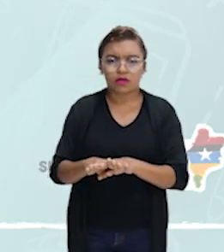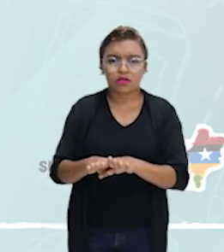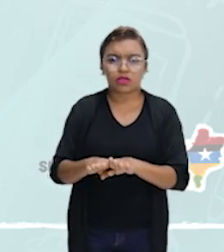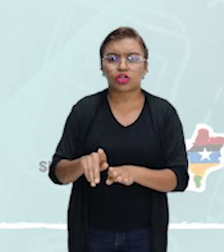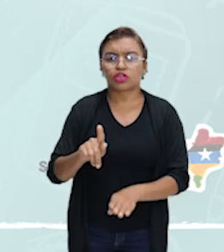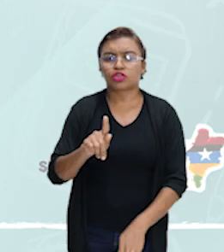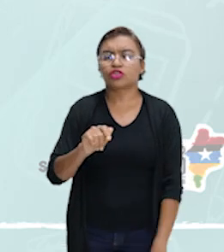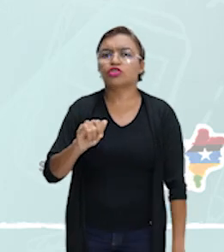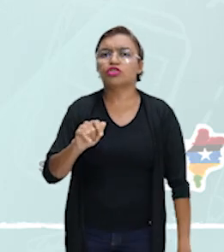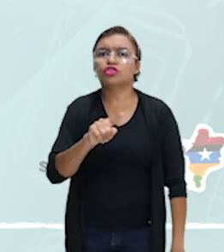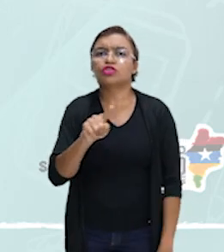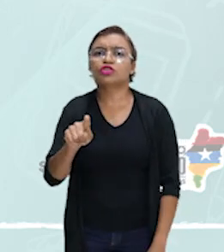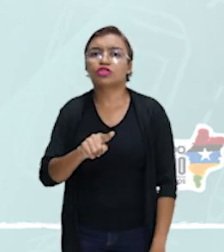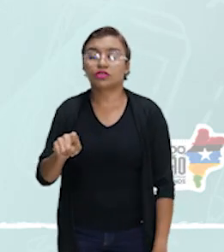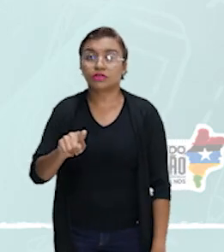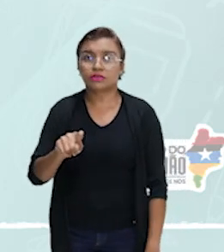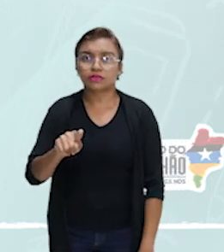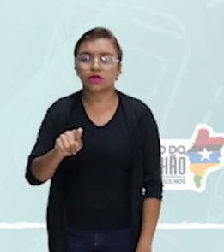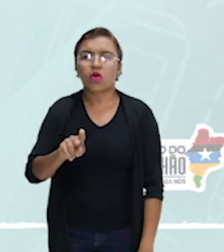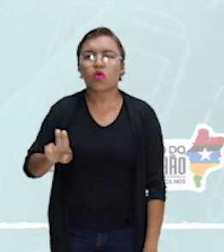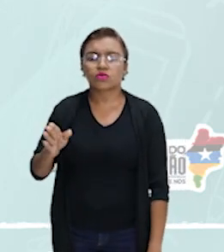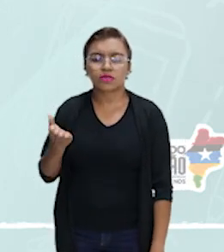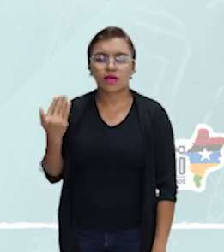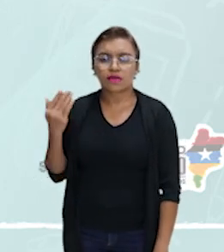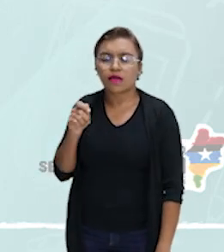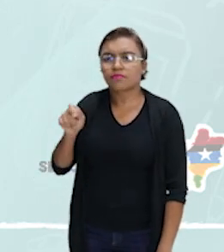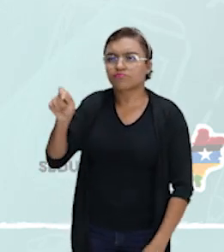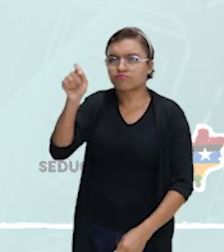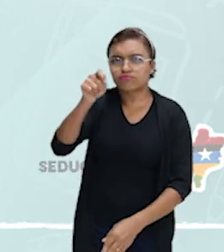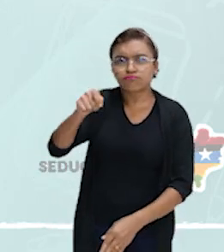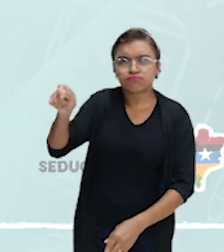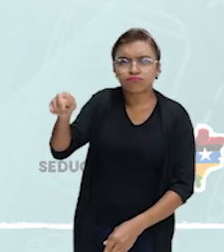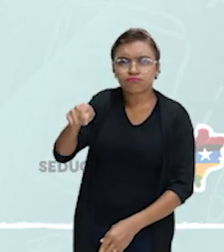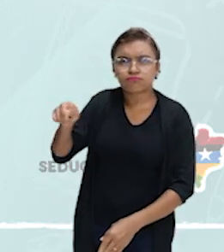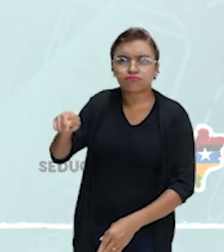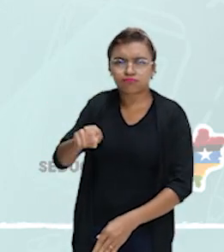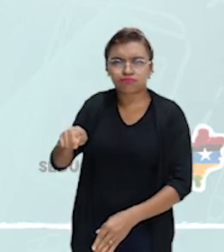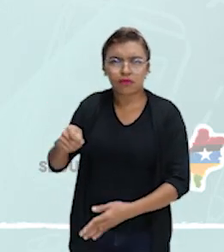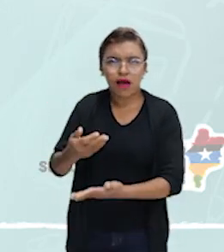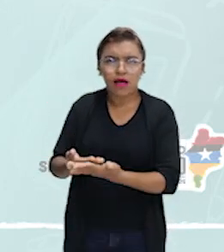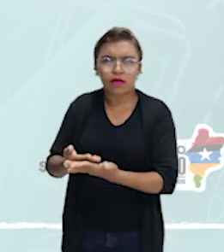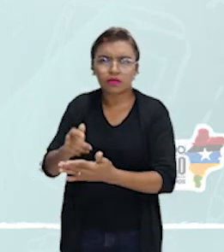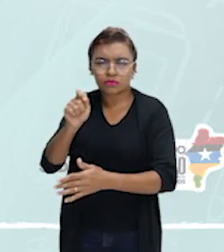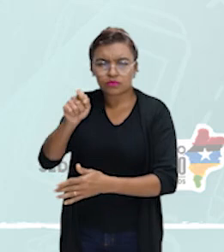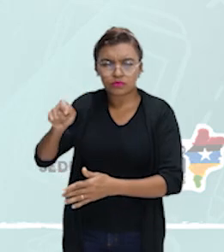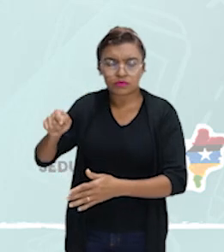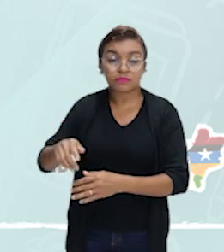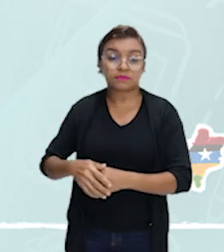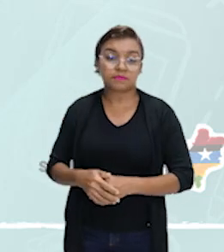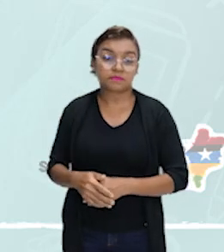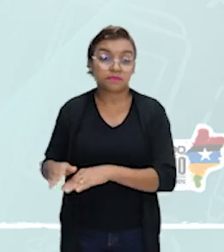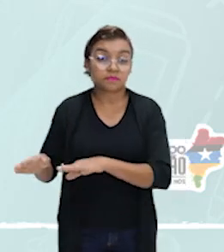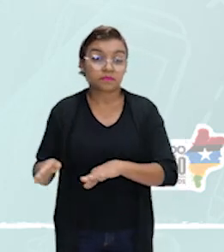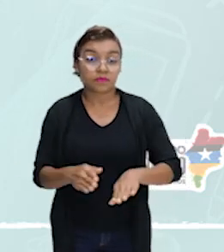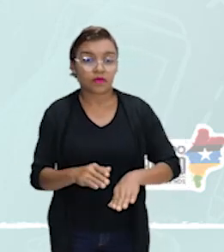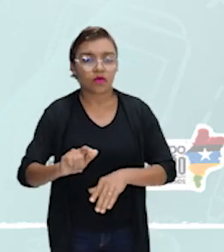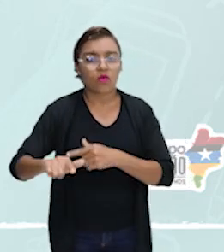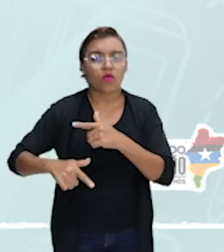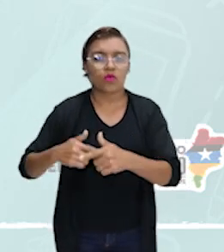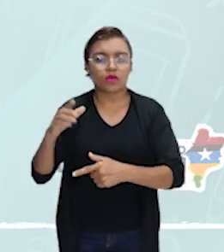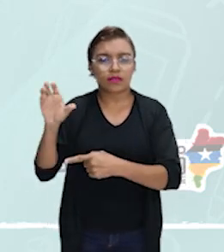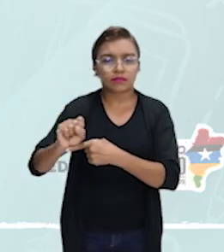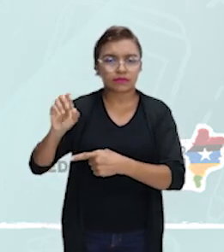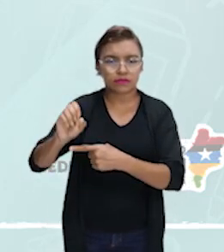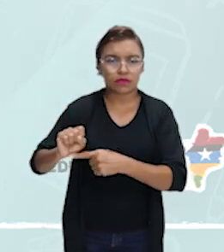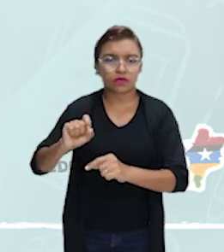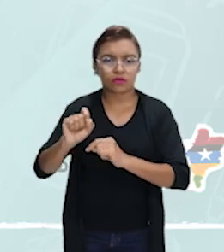nos quadros negros, então ele é formado também do sulfato de cálcio. Mais um sal,